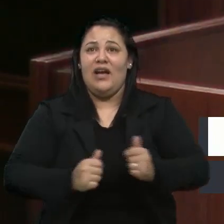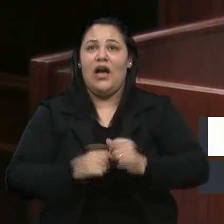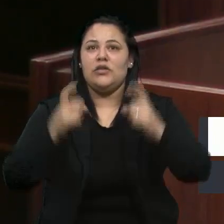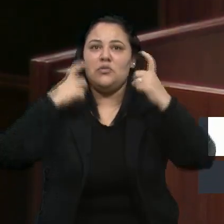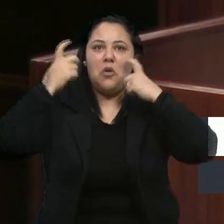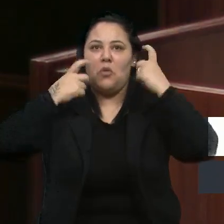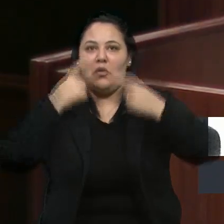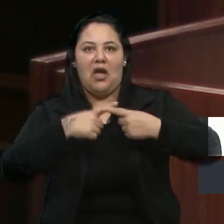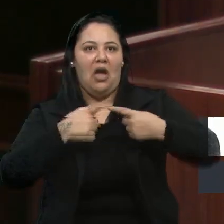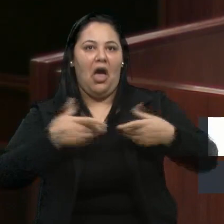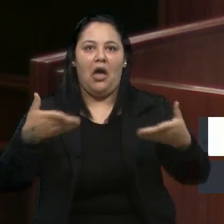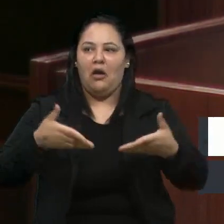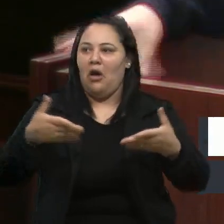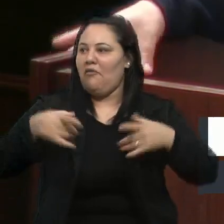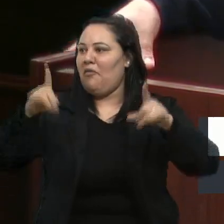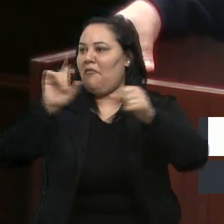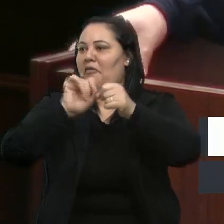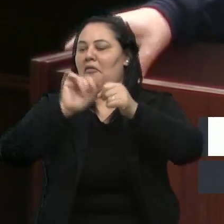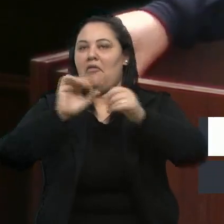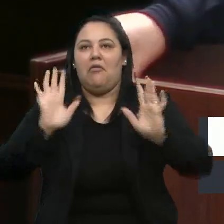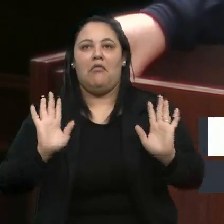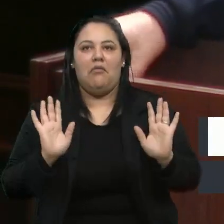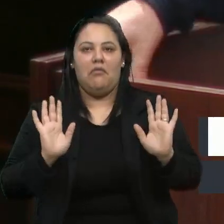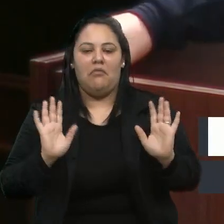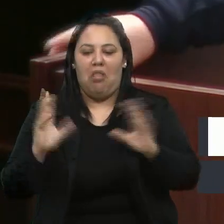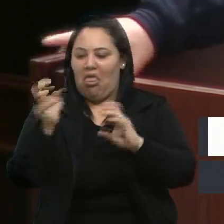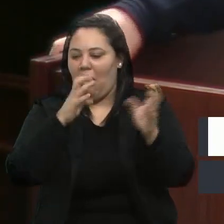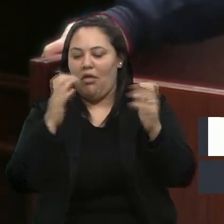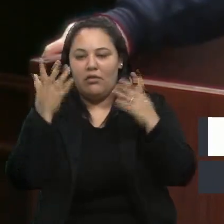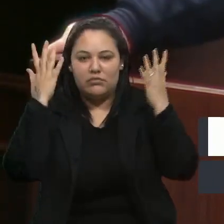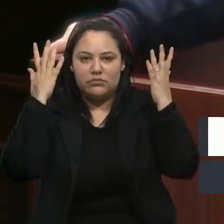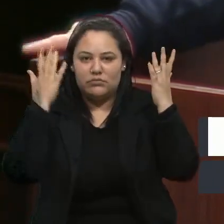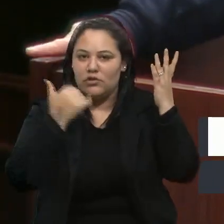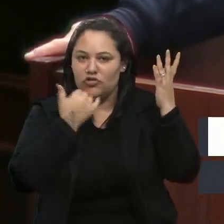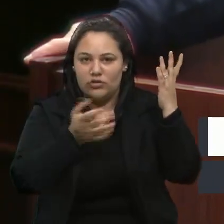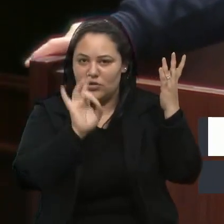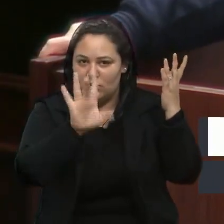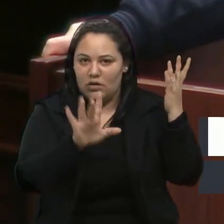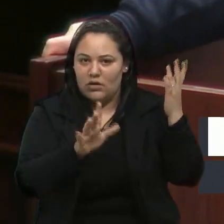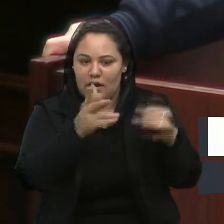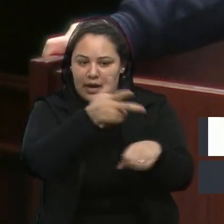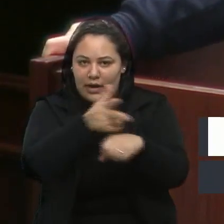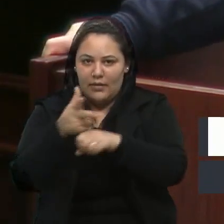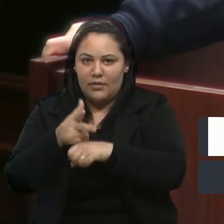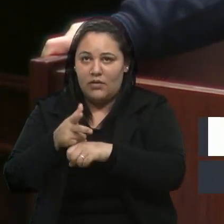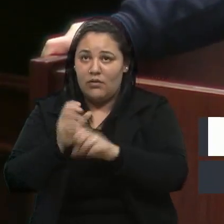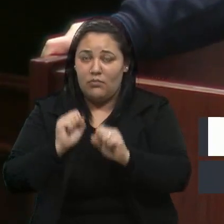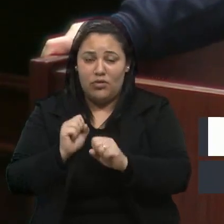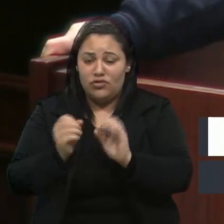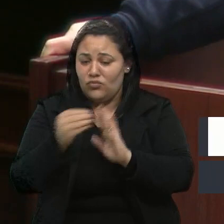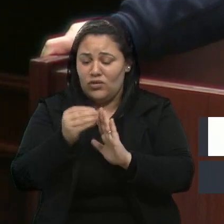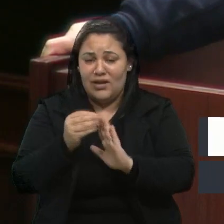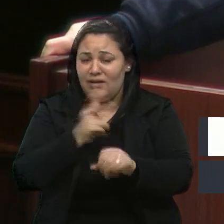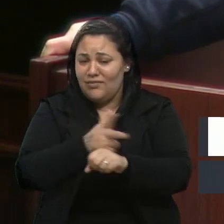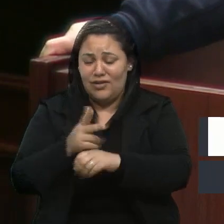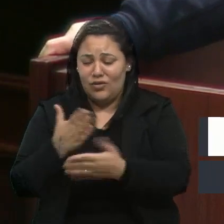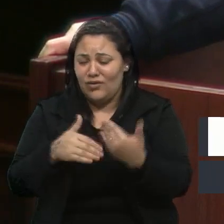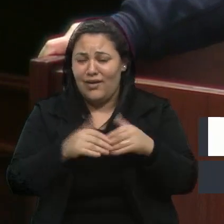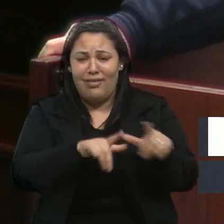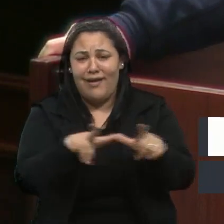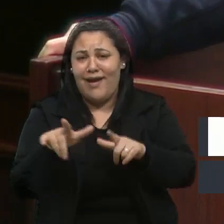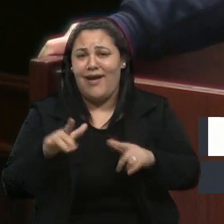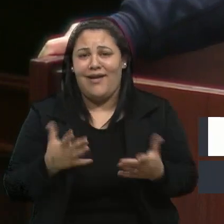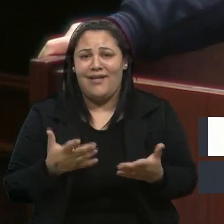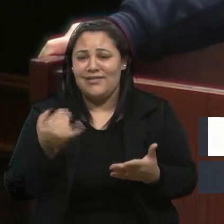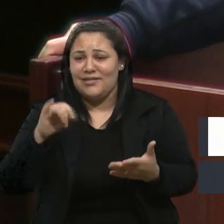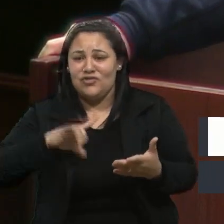né, vamos fazer um... Então não adianta somente colocar câmera, tu pode botar câmera em tudo quanto for lugar. Se tu não